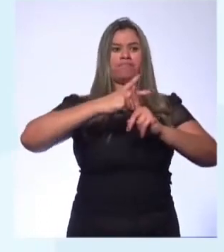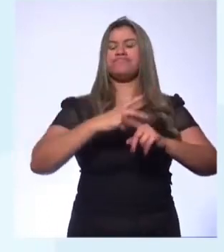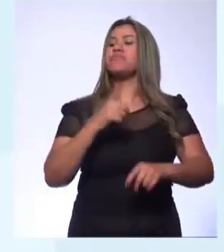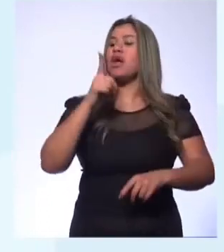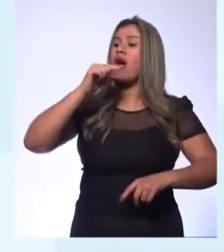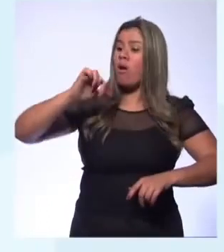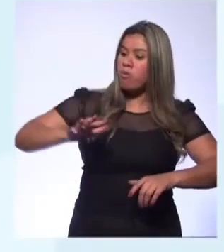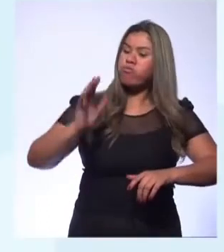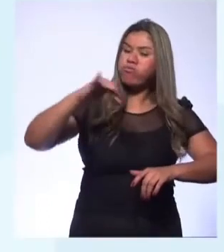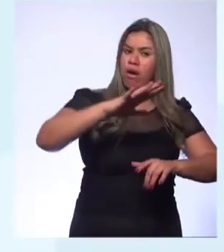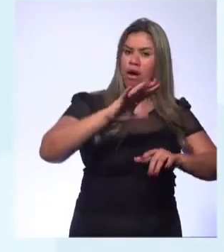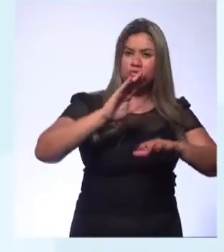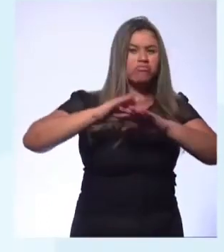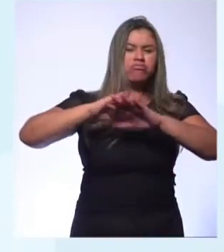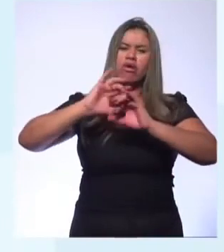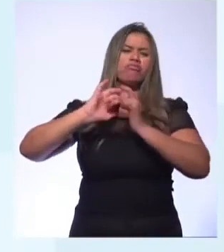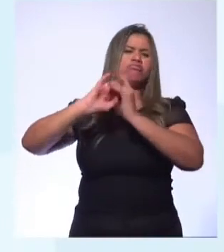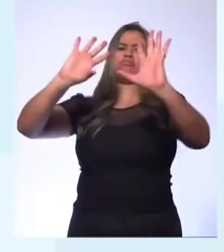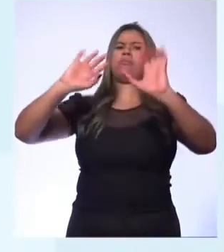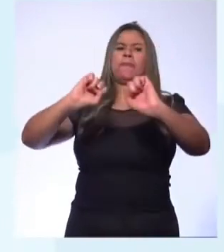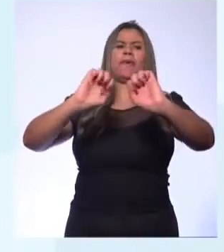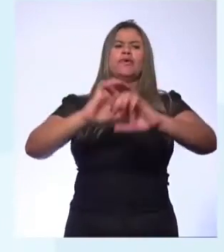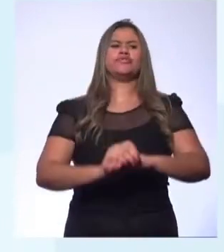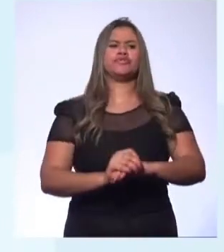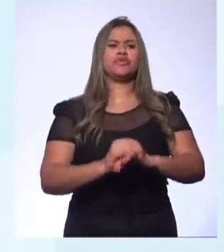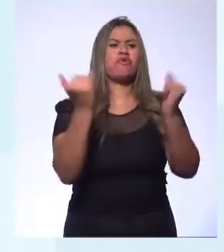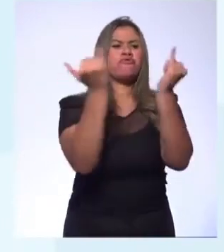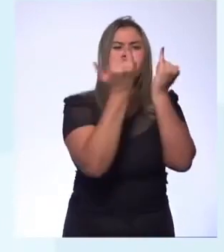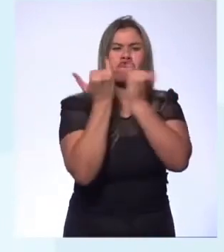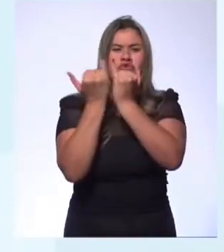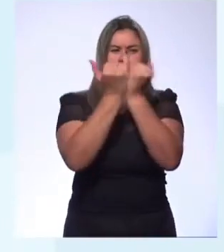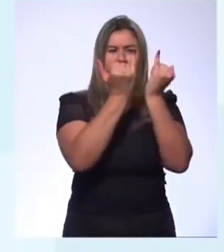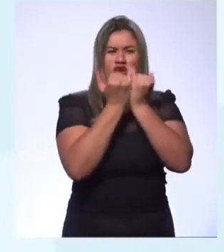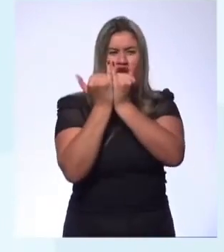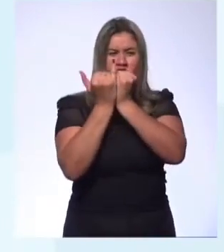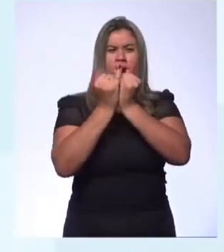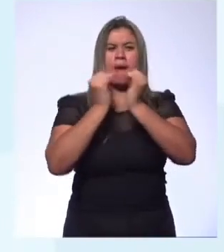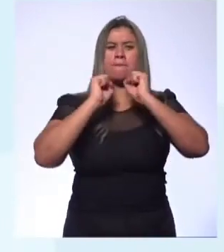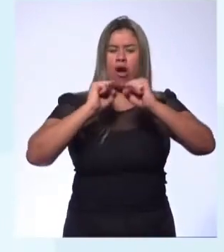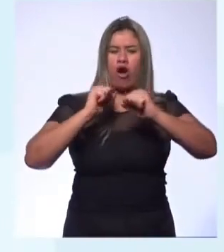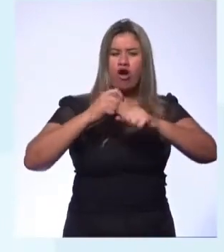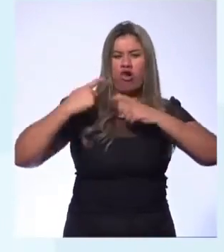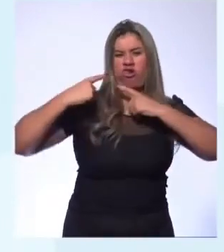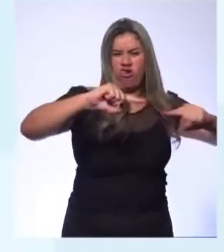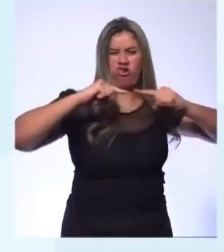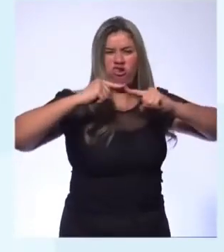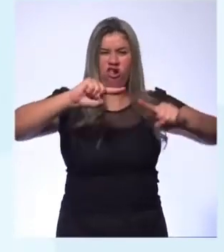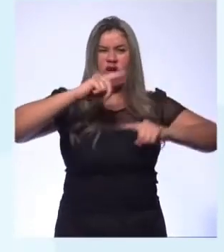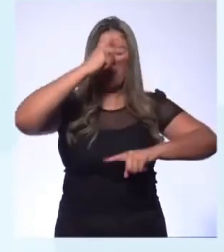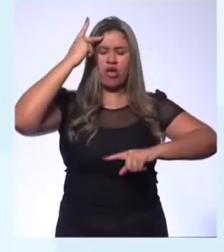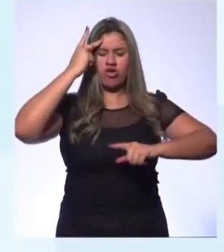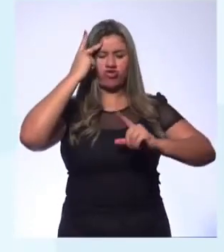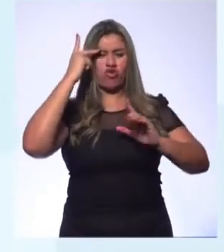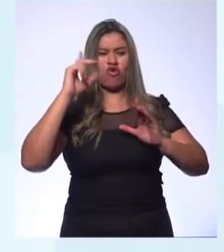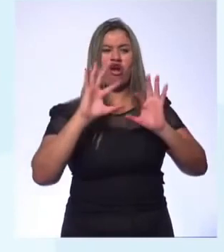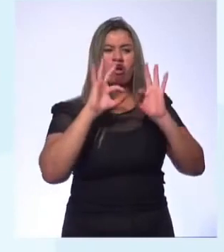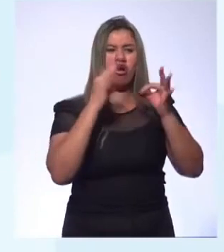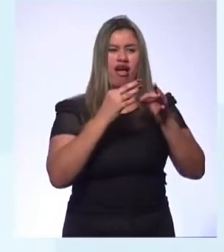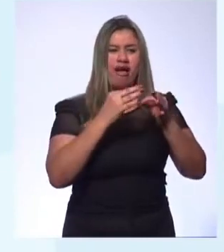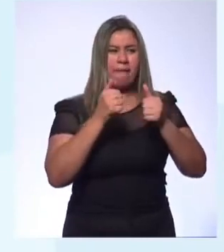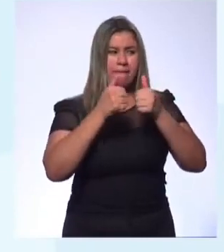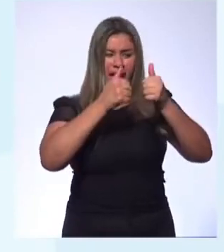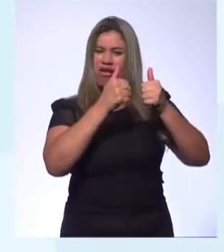puderes. Boato, ataca-lhes as reputações e penetra no íntimo da família